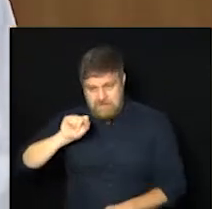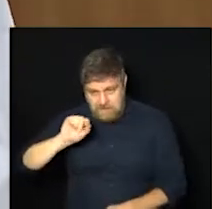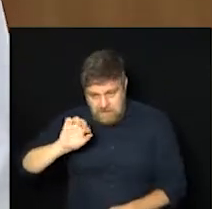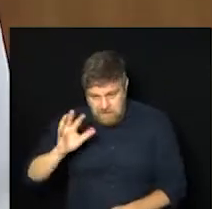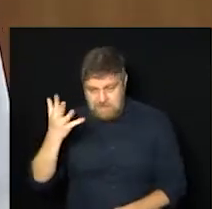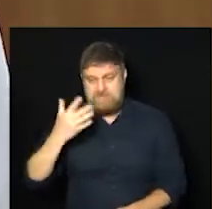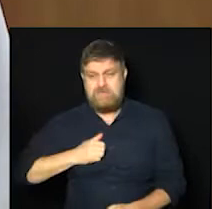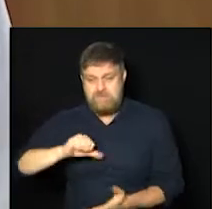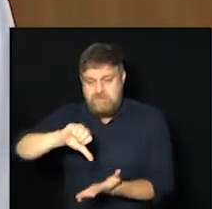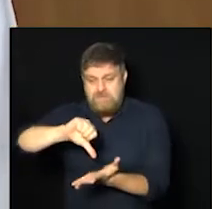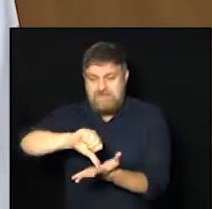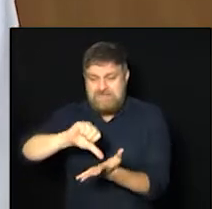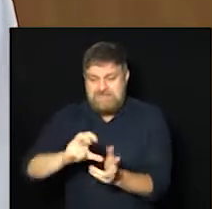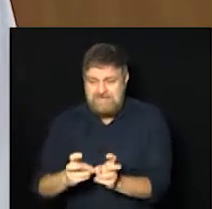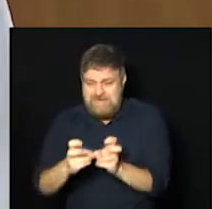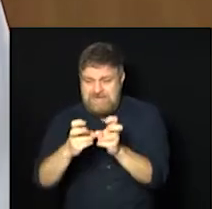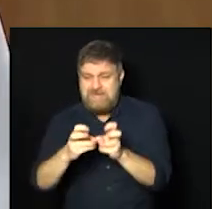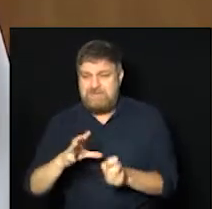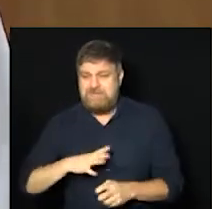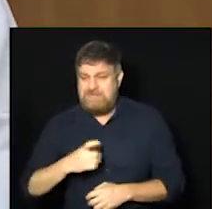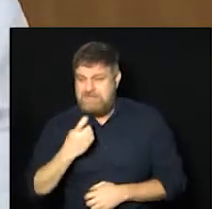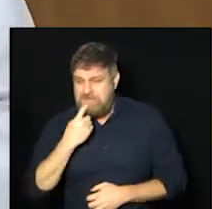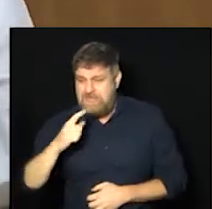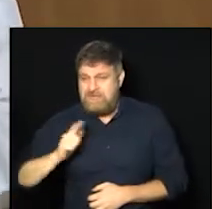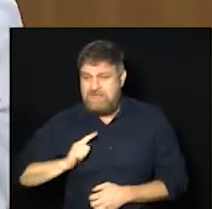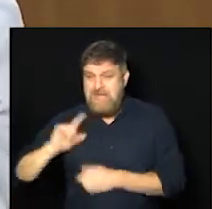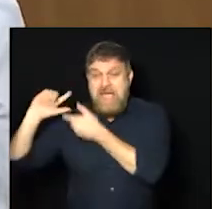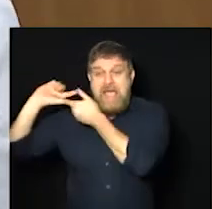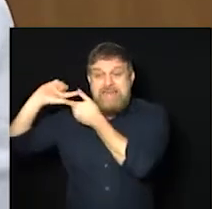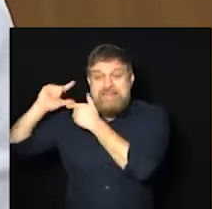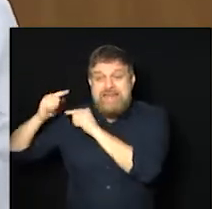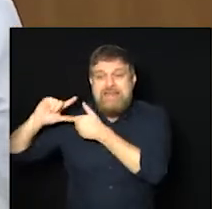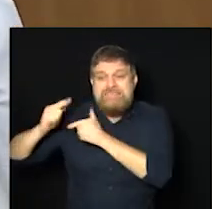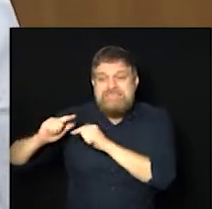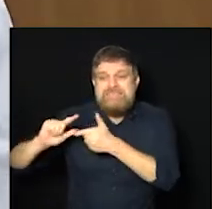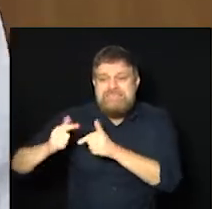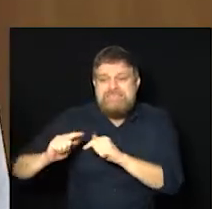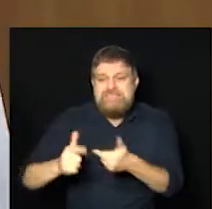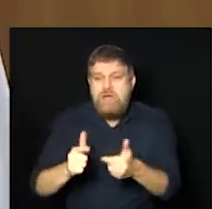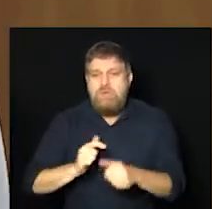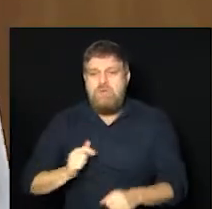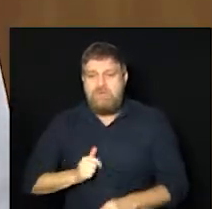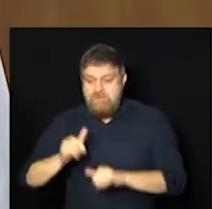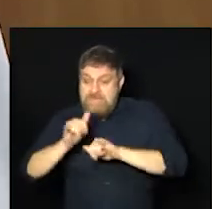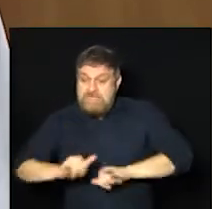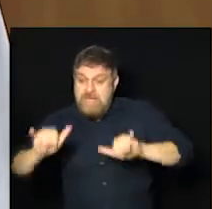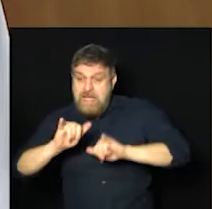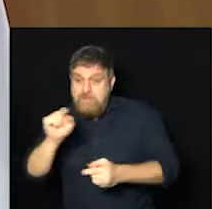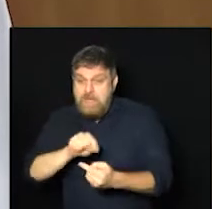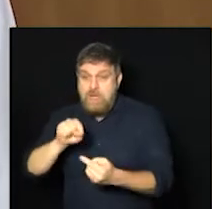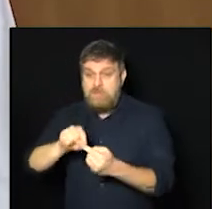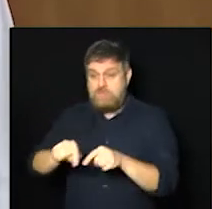Campinas tem uma tradição de fazer campanhas de prevenção e educação